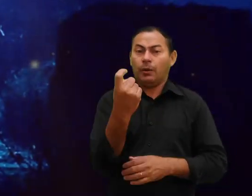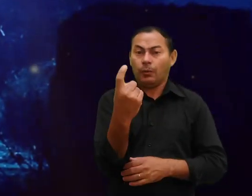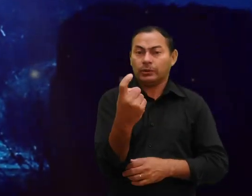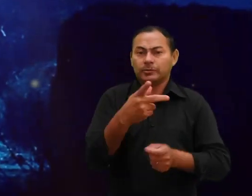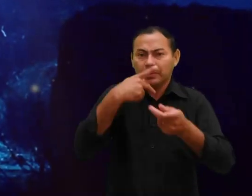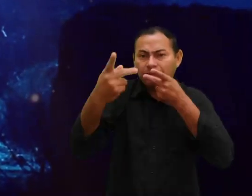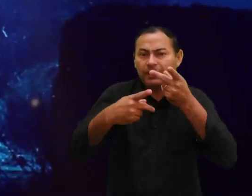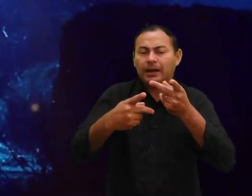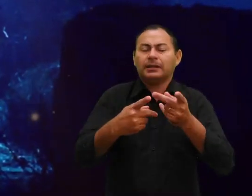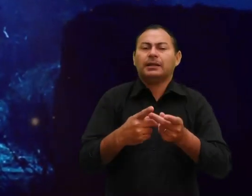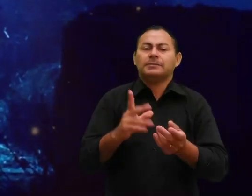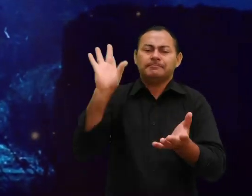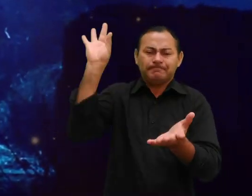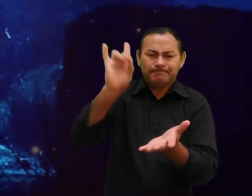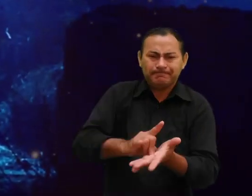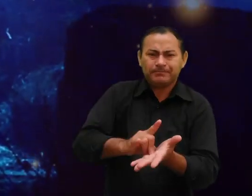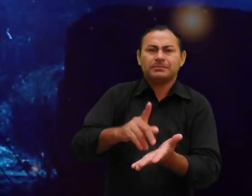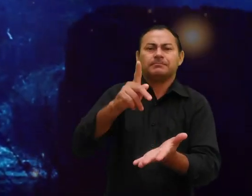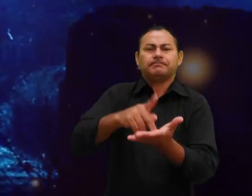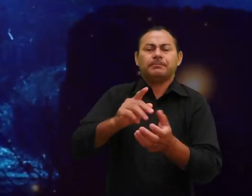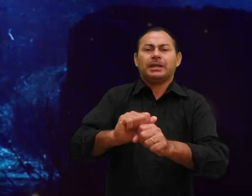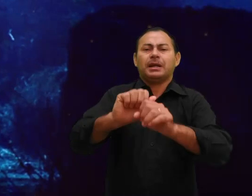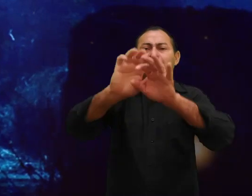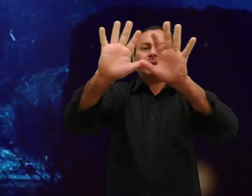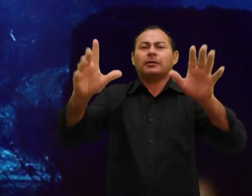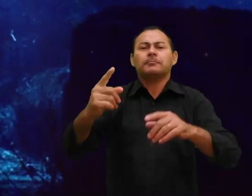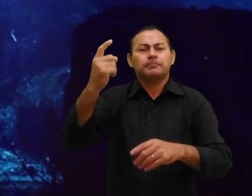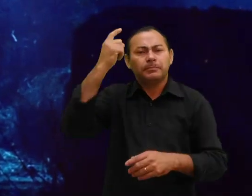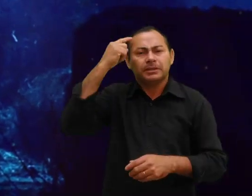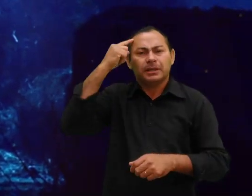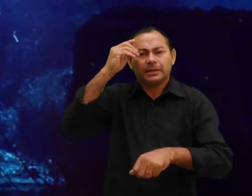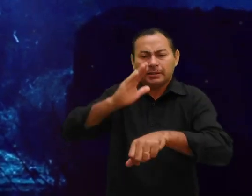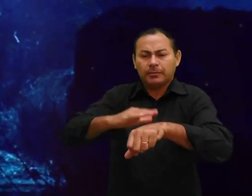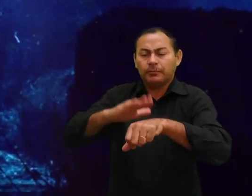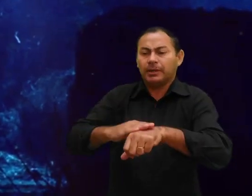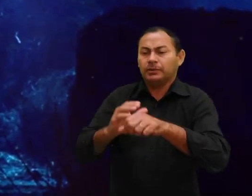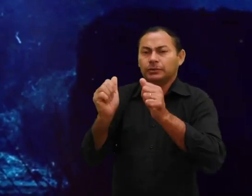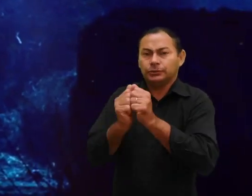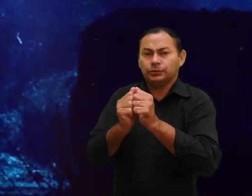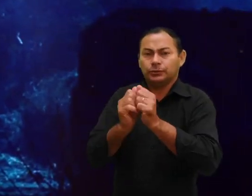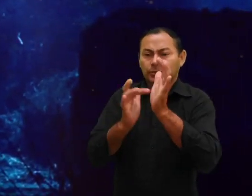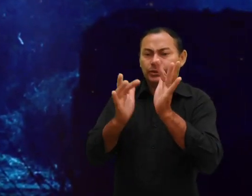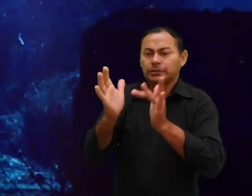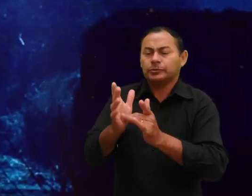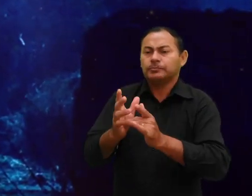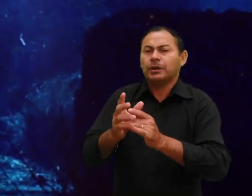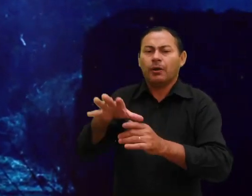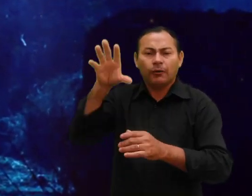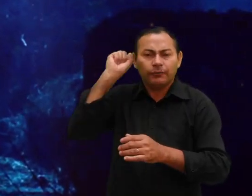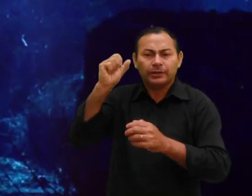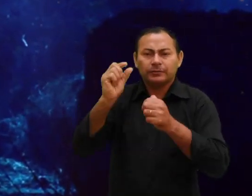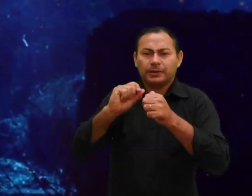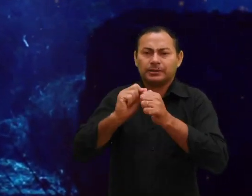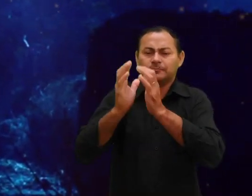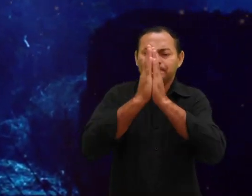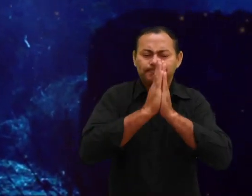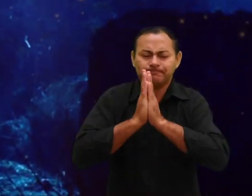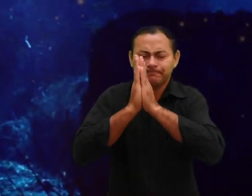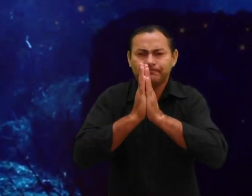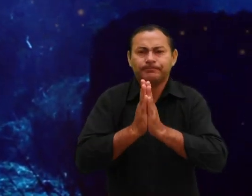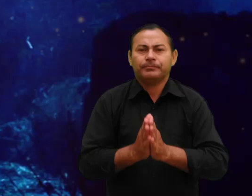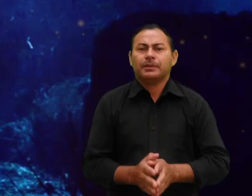entretanto, é o único que traz esta menção na íntegra. Vamos nos imaginar naquela cena com Jesus ouvindo-o fazer aquela